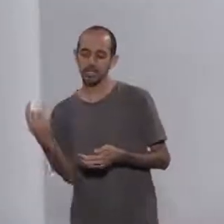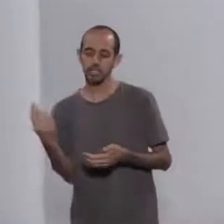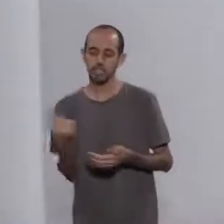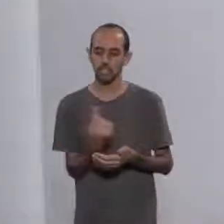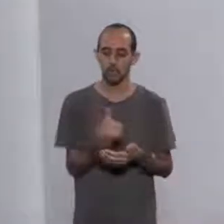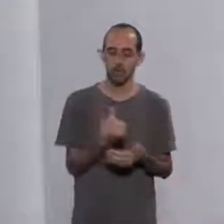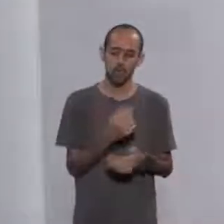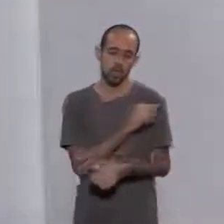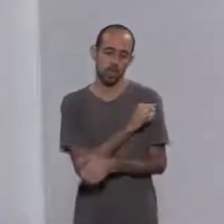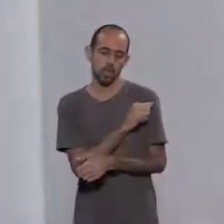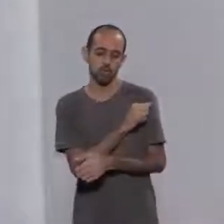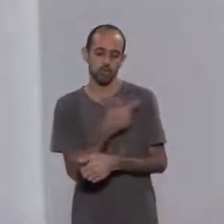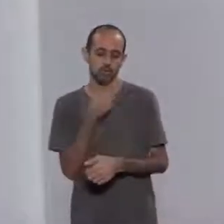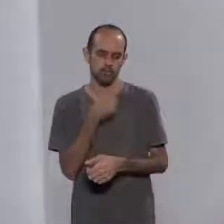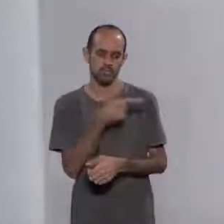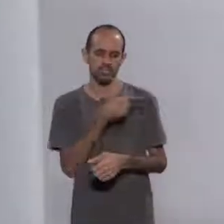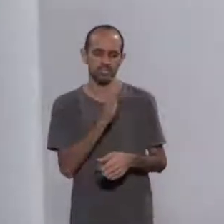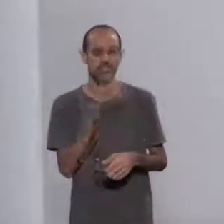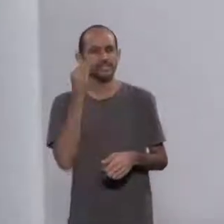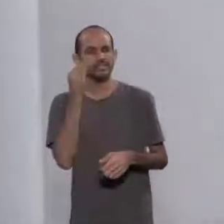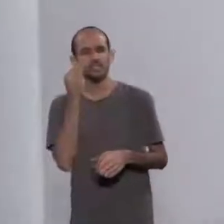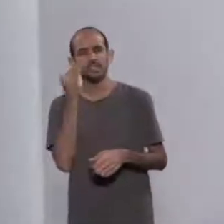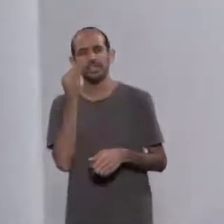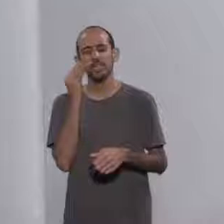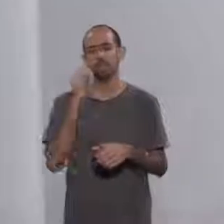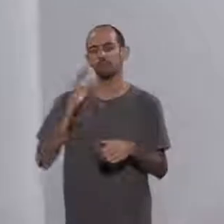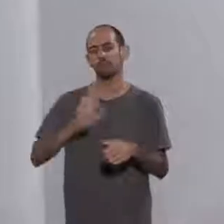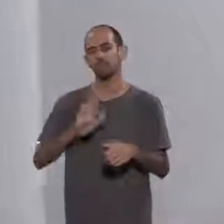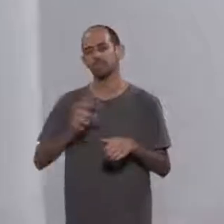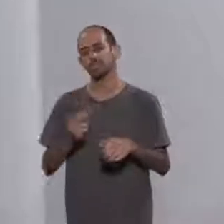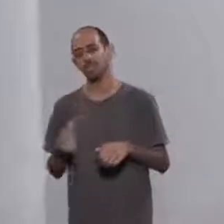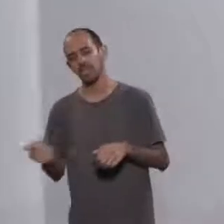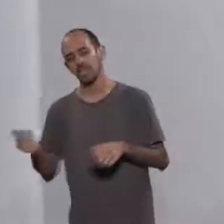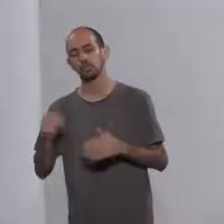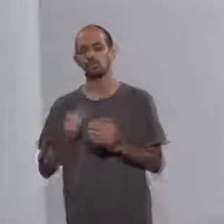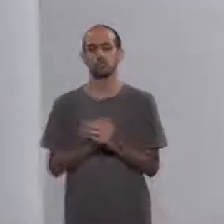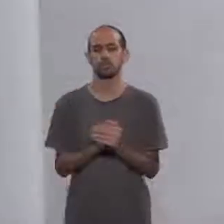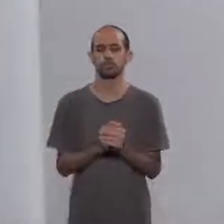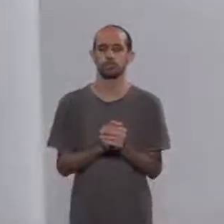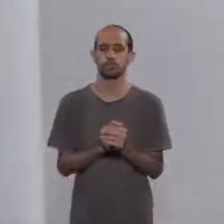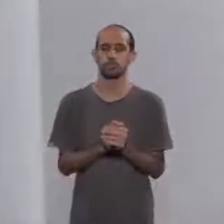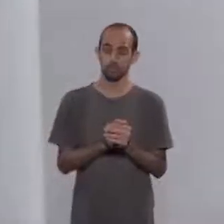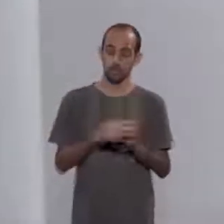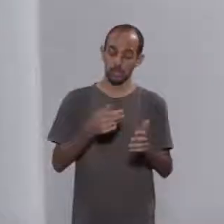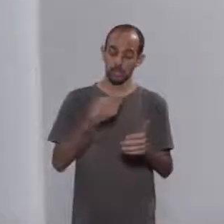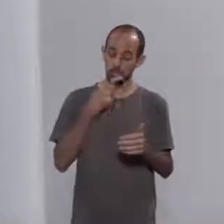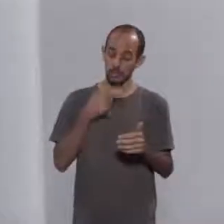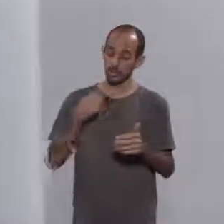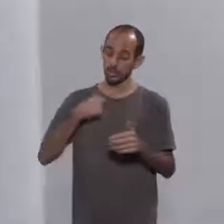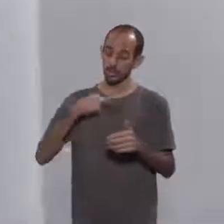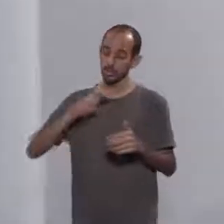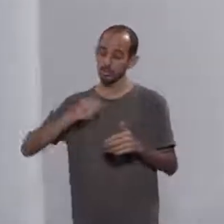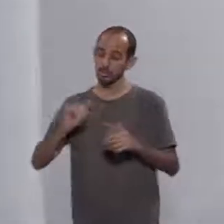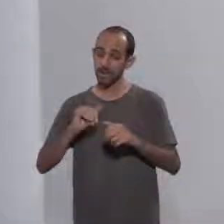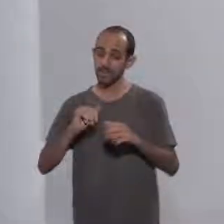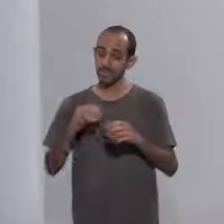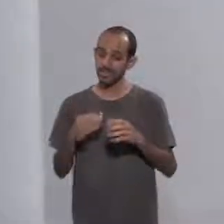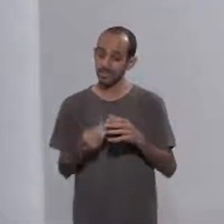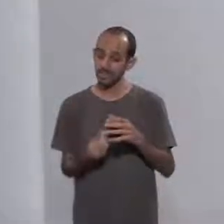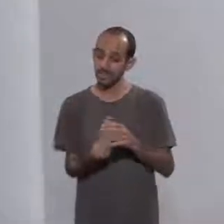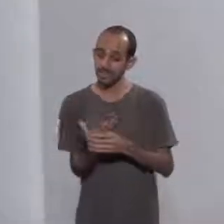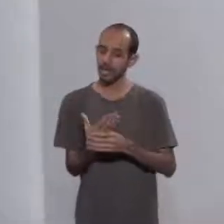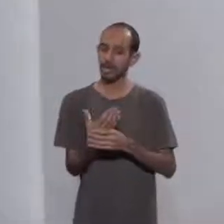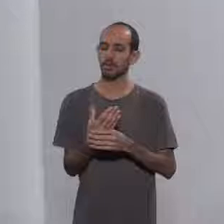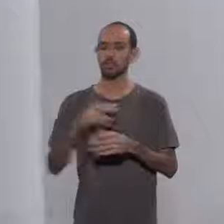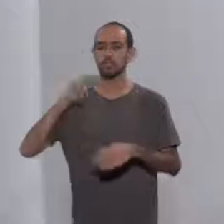olha, eu já tentei colocar na escola, mas eu saí, eu tentei, eu saí, eu falei assim, mas a gente vai construir essa